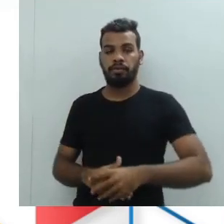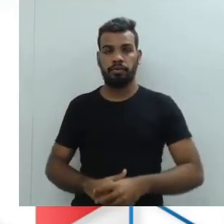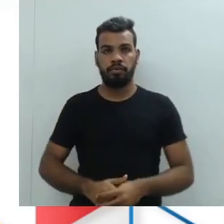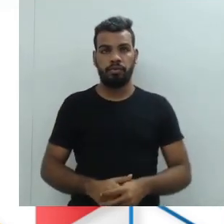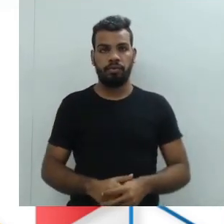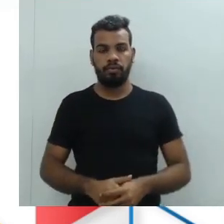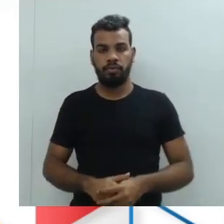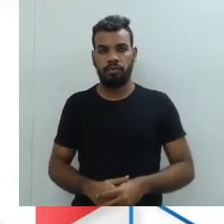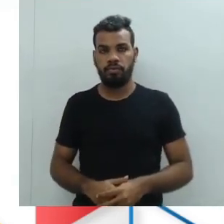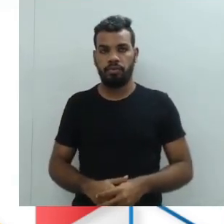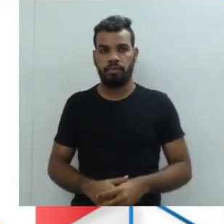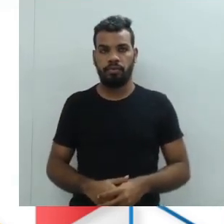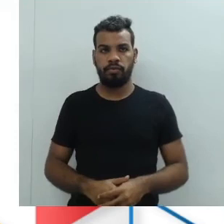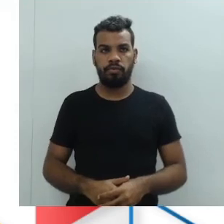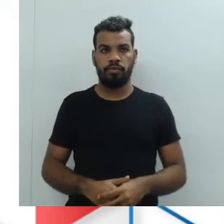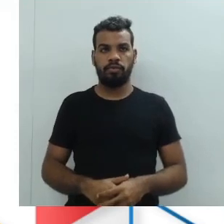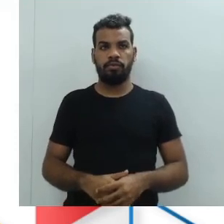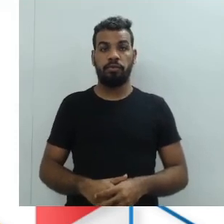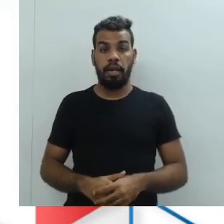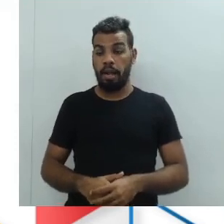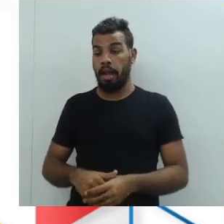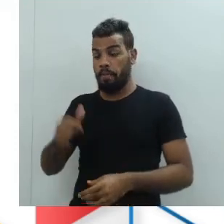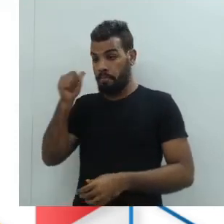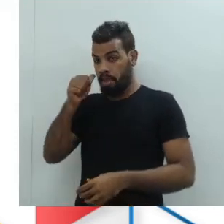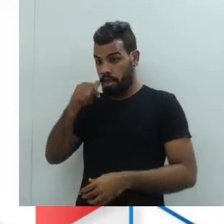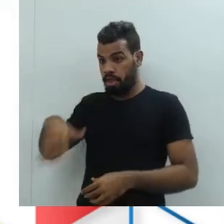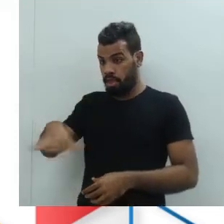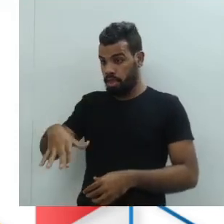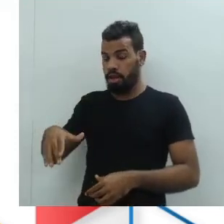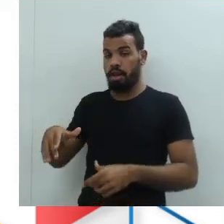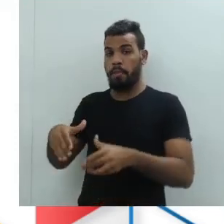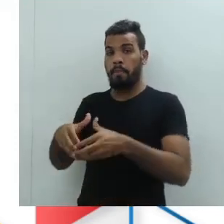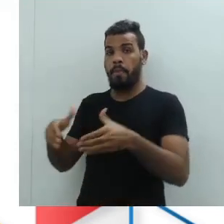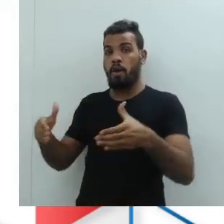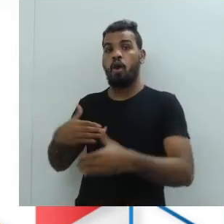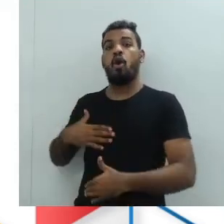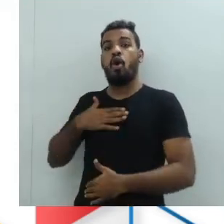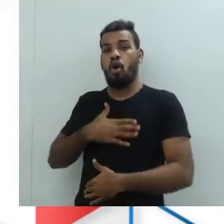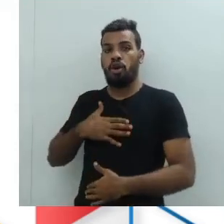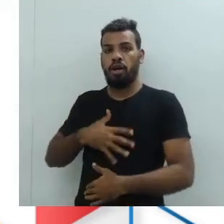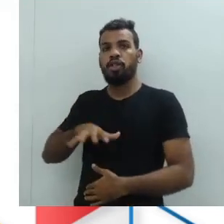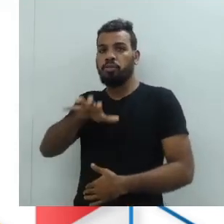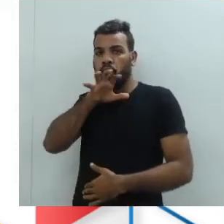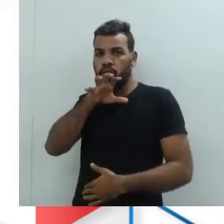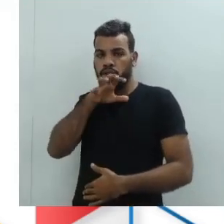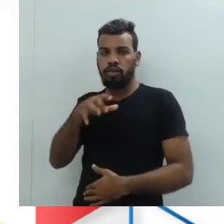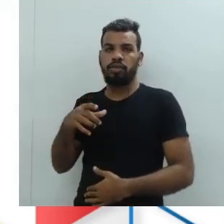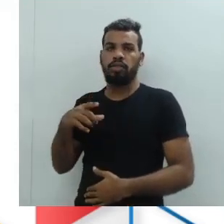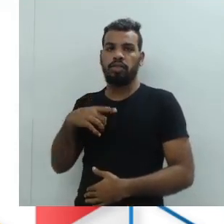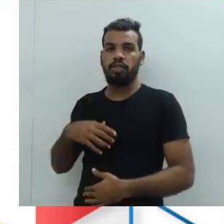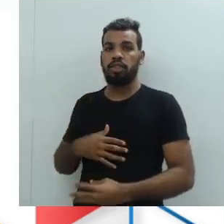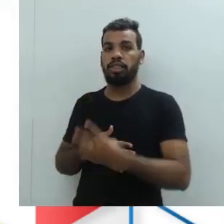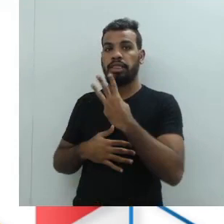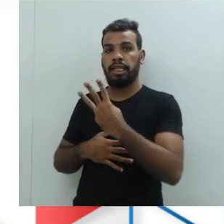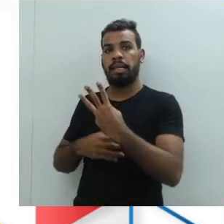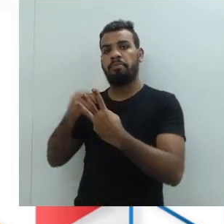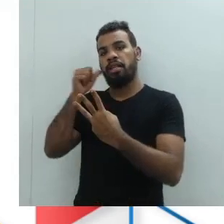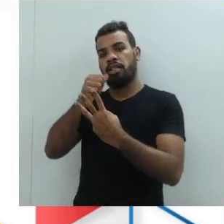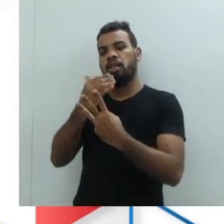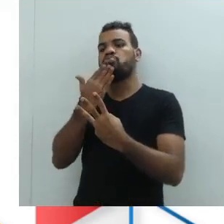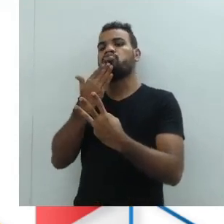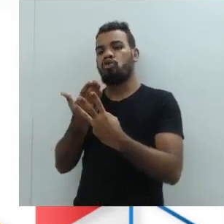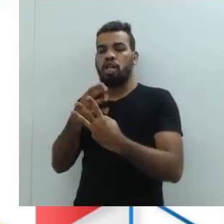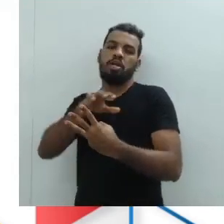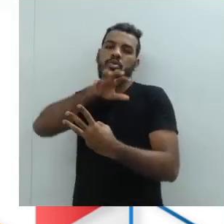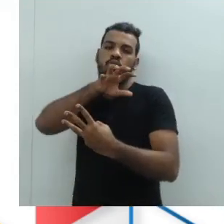meninas, a maioria das meninas torcem pelo Sport. Que você vê que são 3 meninas que torcem